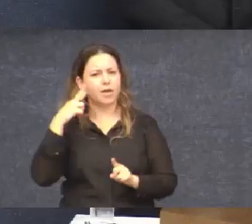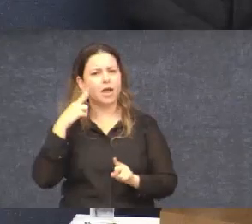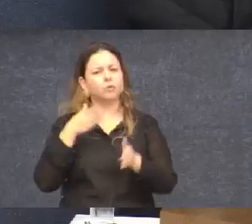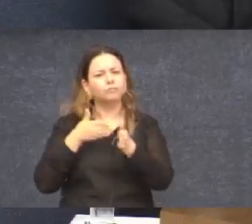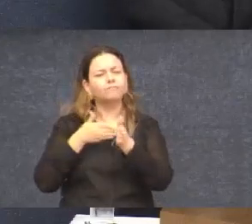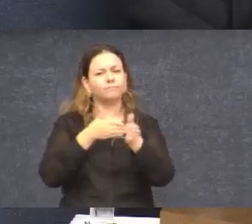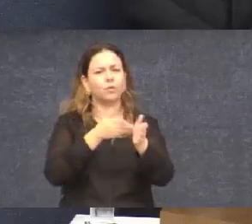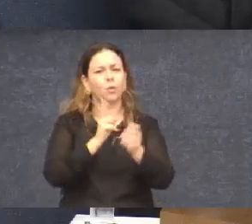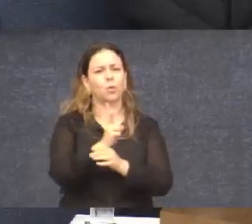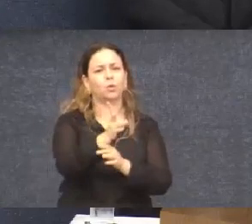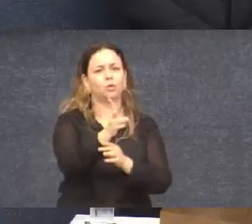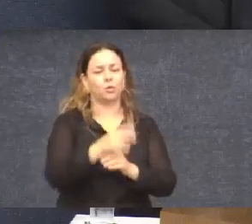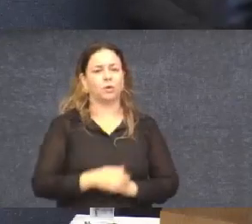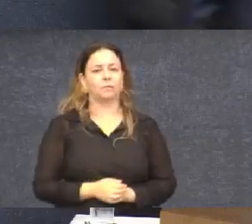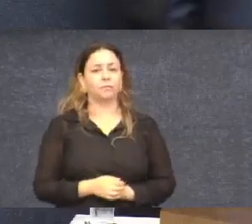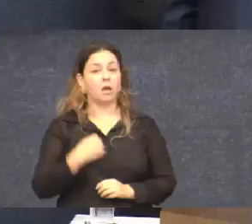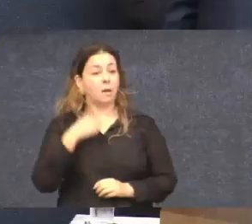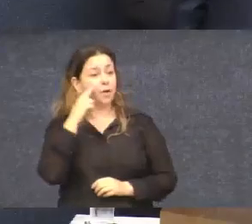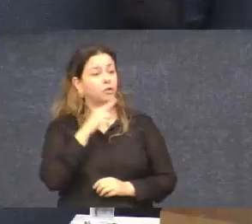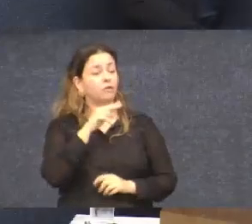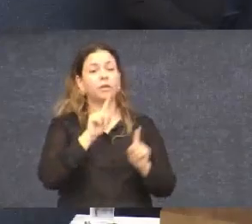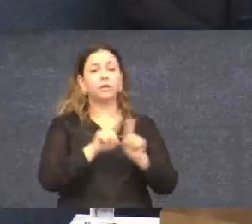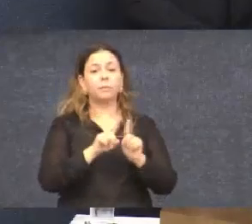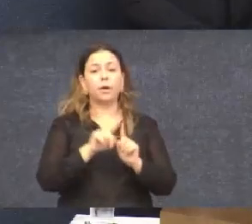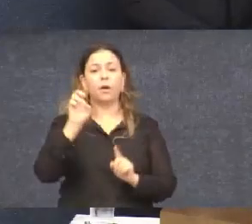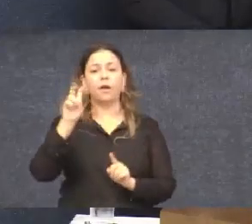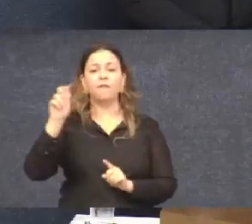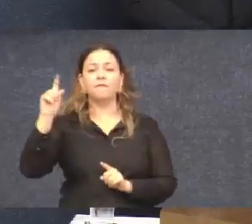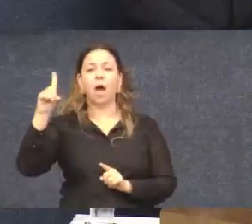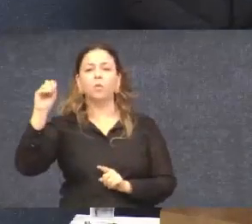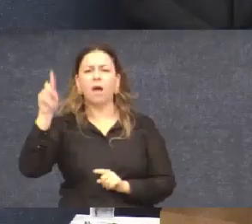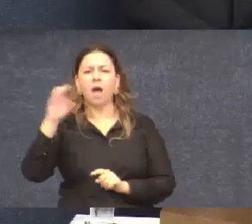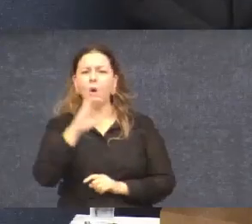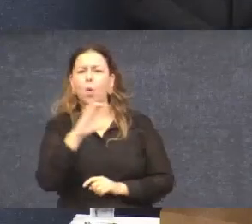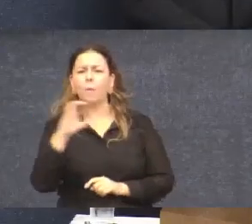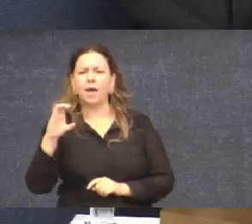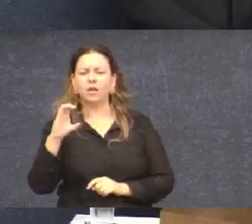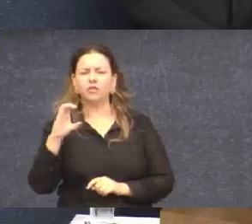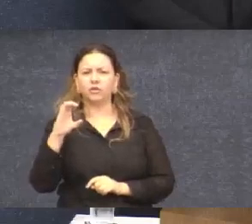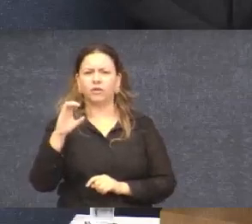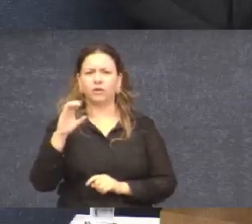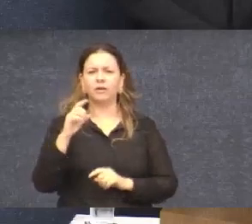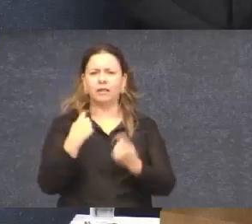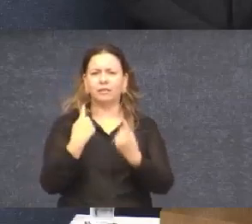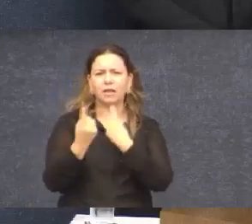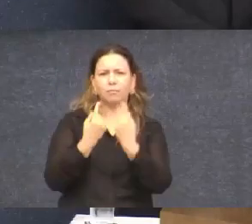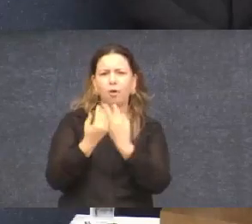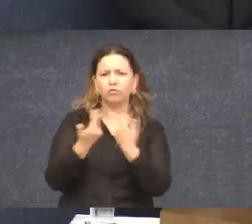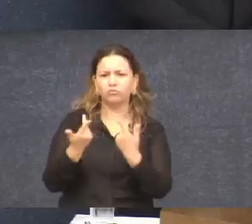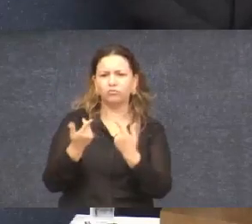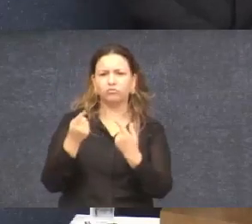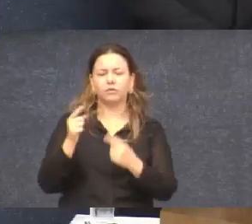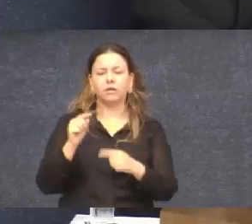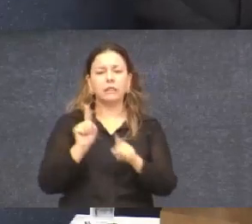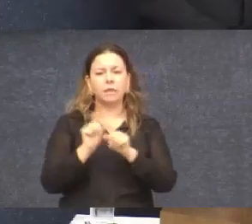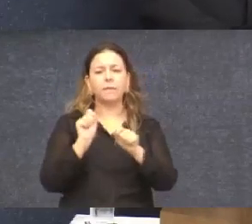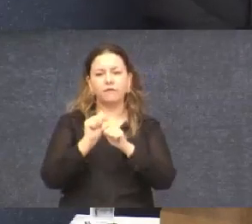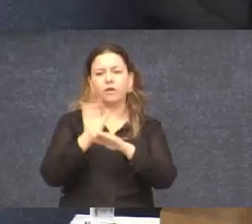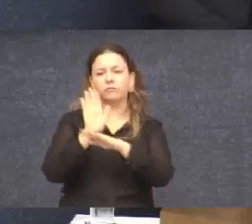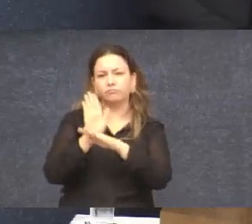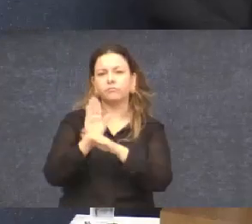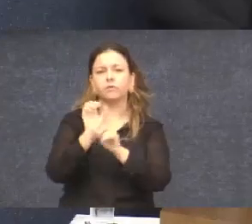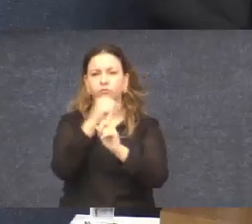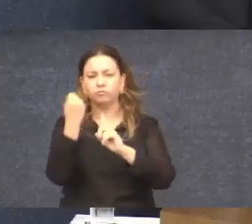pai. Mas eu vi aqui o Evaldo da Fetranscop, que é uma cooperativa, né, Evaldo? Eu sei o tanto que você tem esse espírito social também, de fazer o